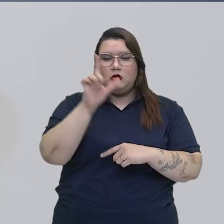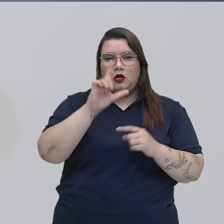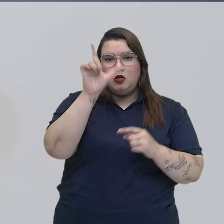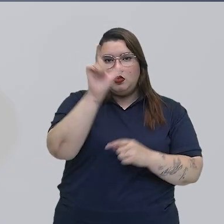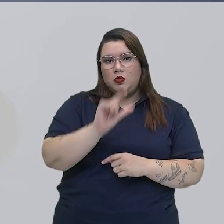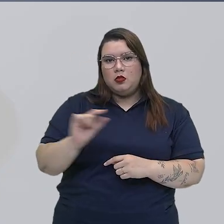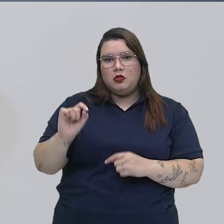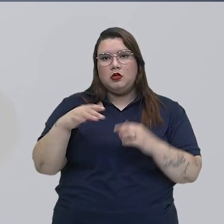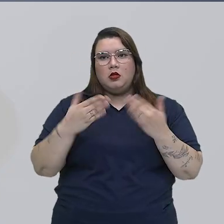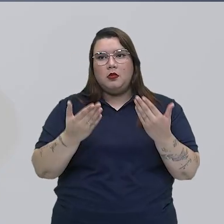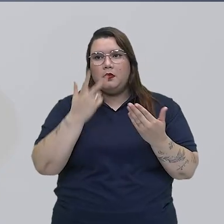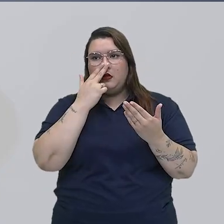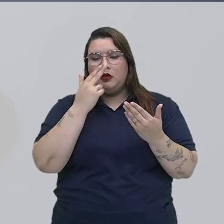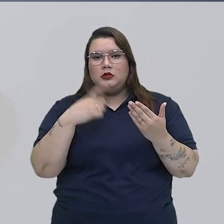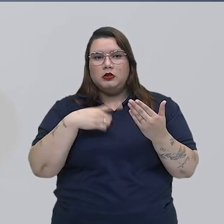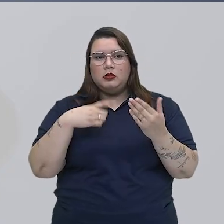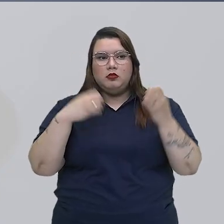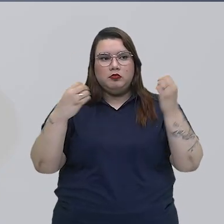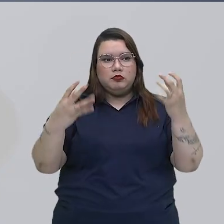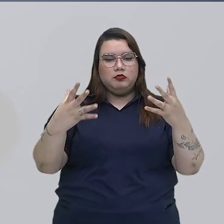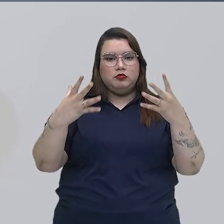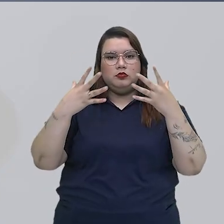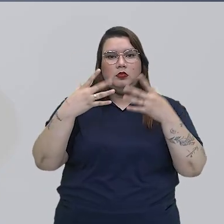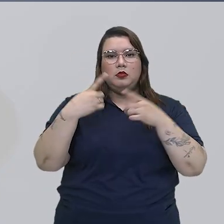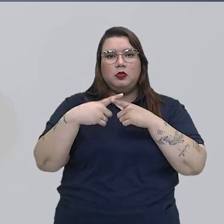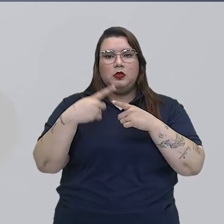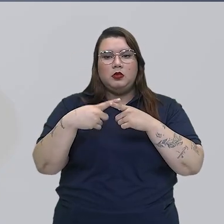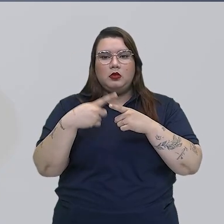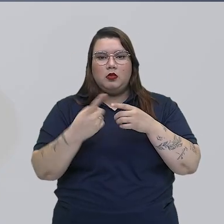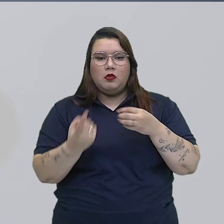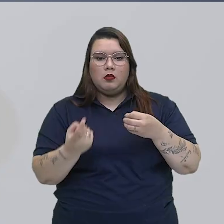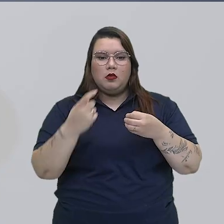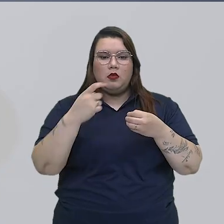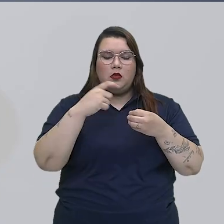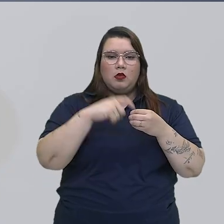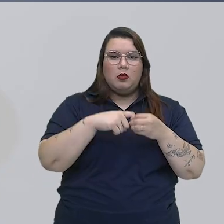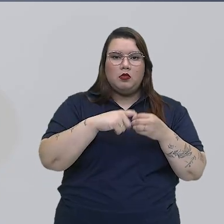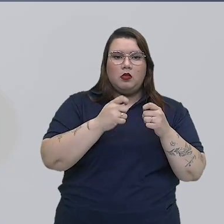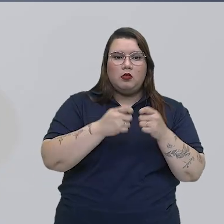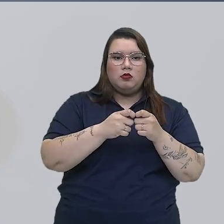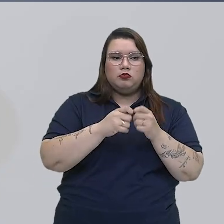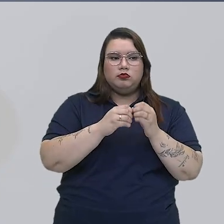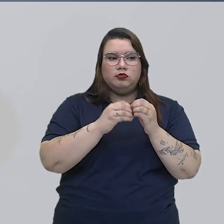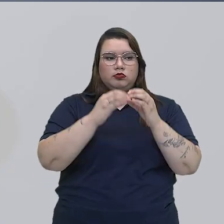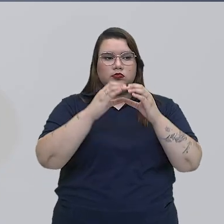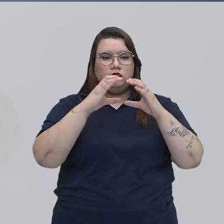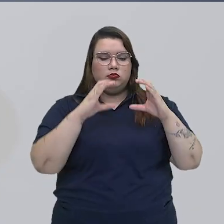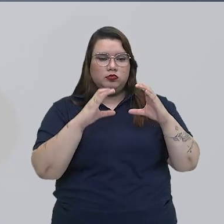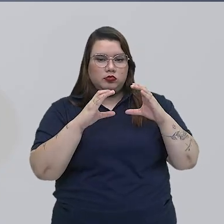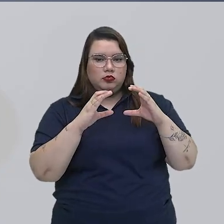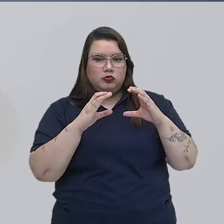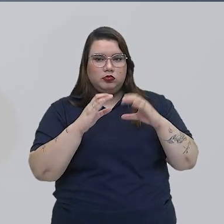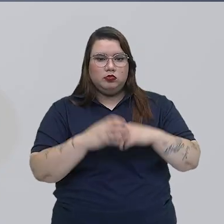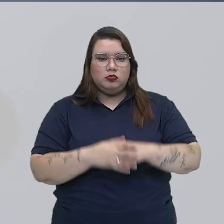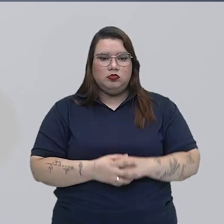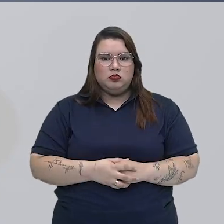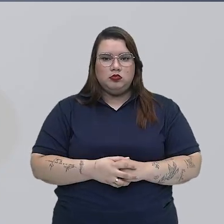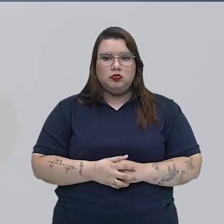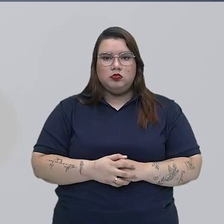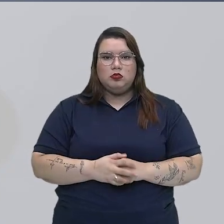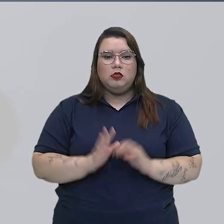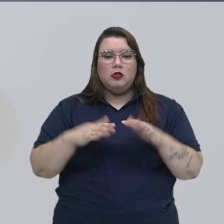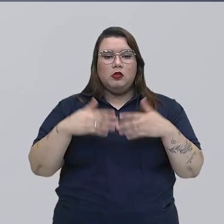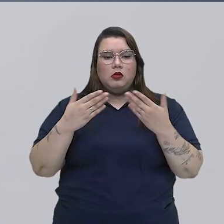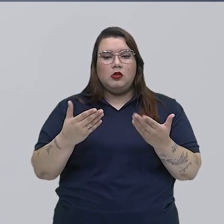ela estivesse ascendendo, pois ela volta a crescer de novo. Então, aí nós